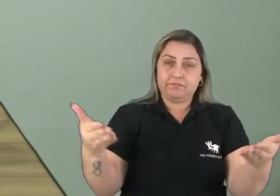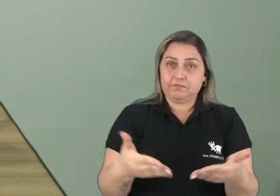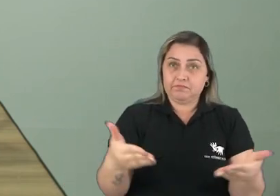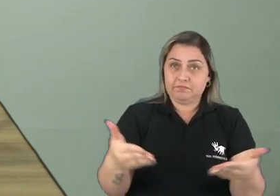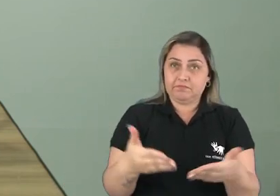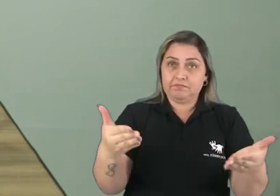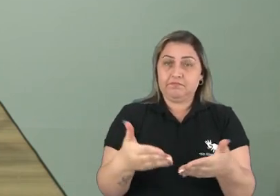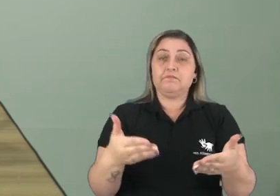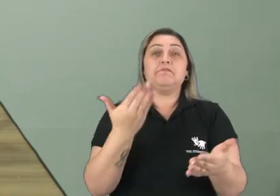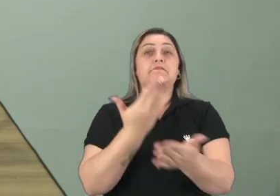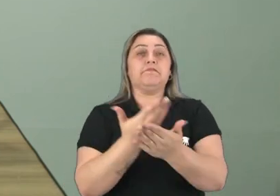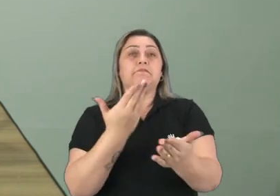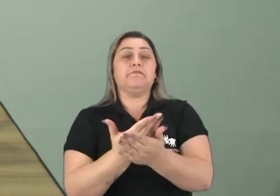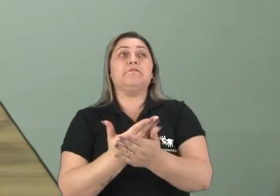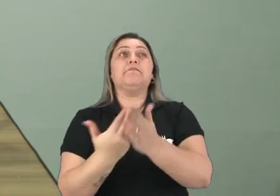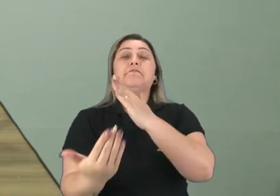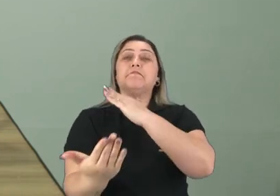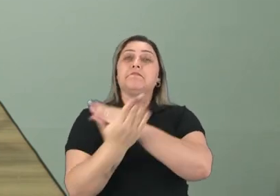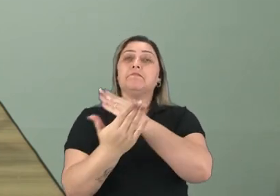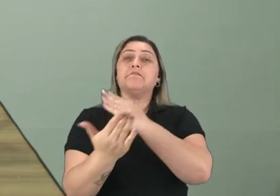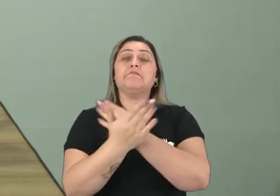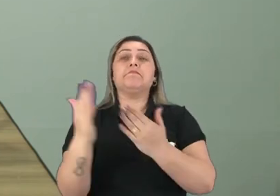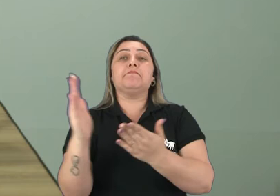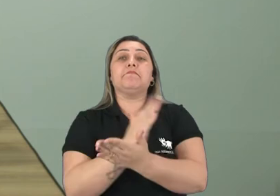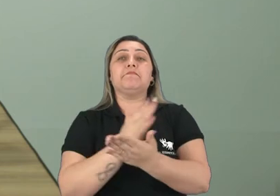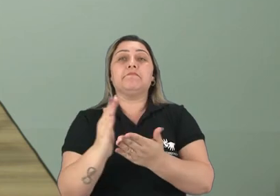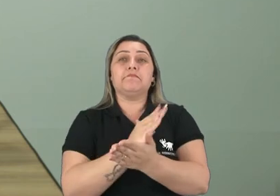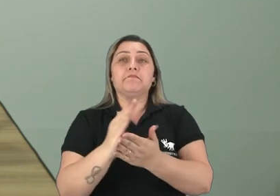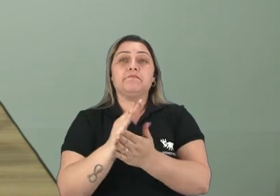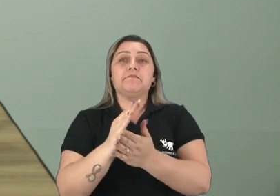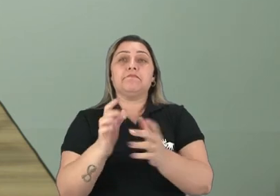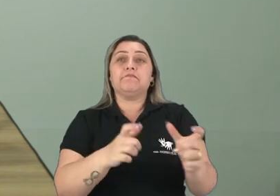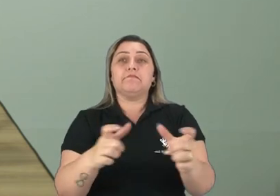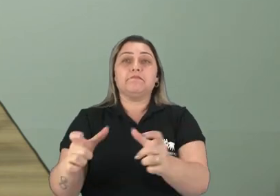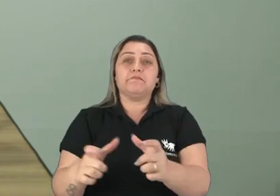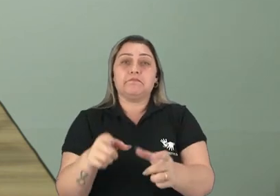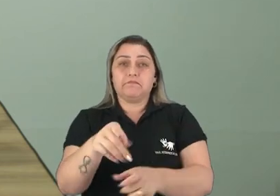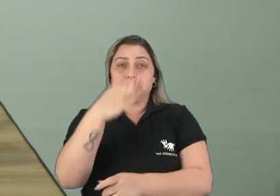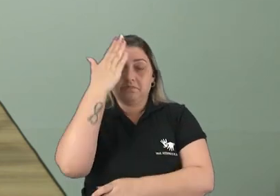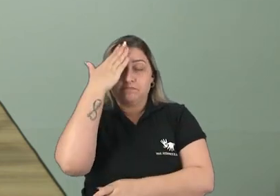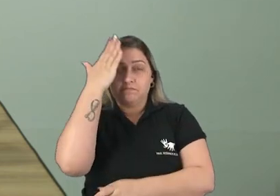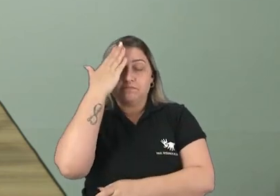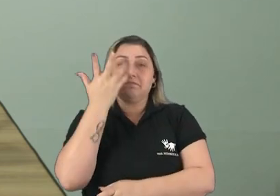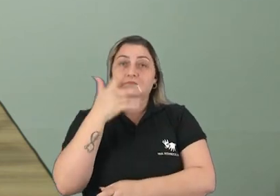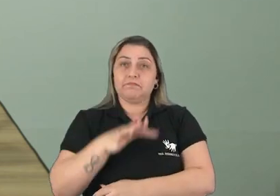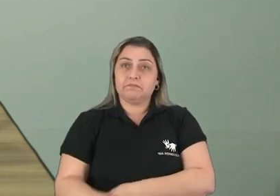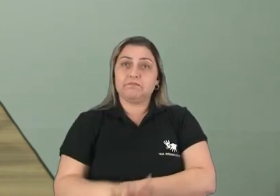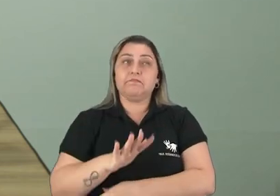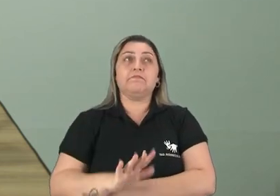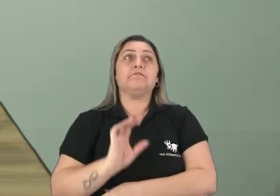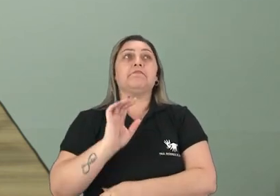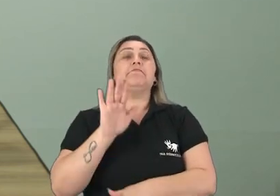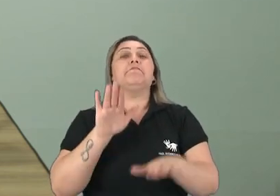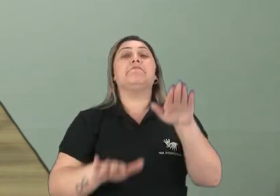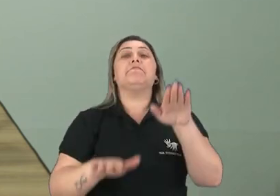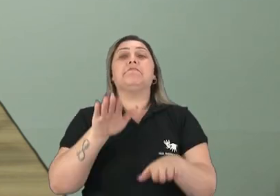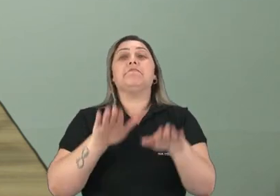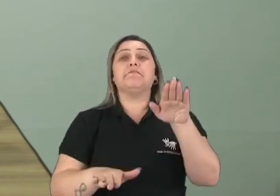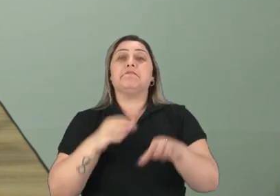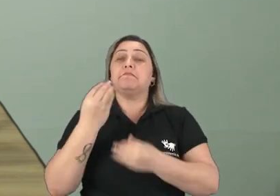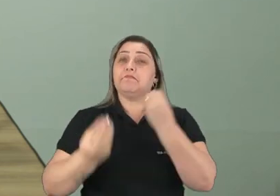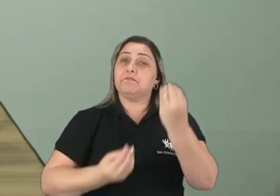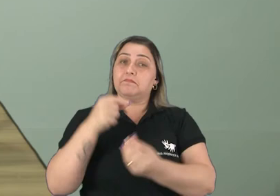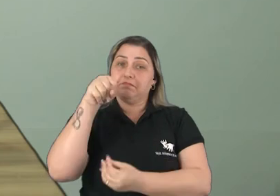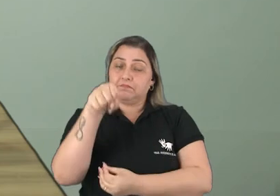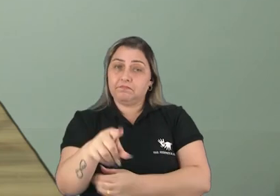está aqui nesta aula para nos ajudar em algumas direções. Você sabia, crianças, que dependendo de